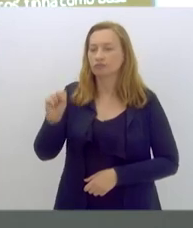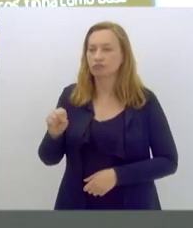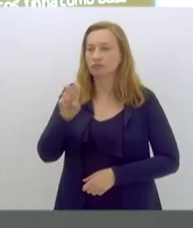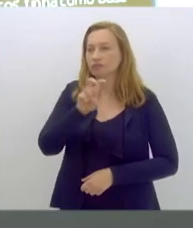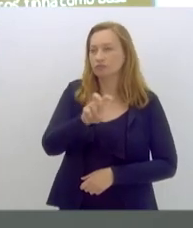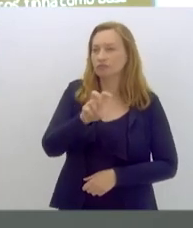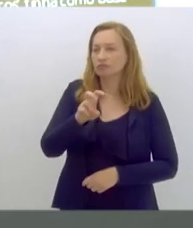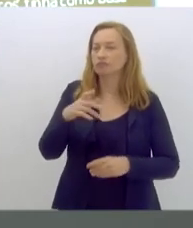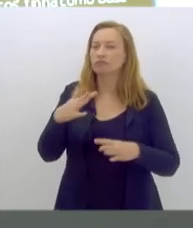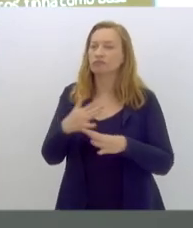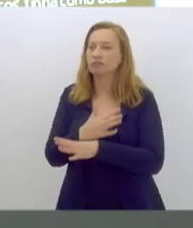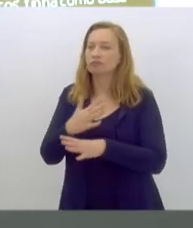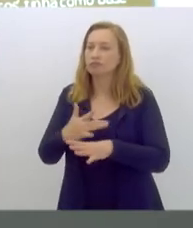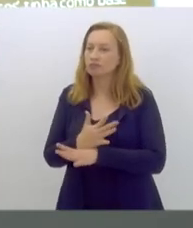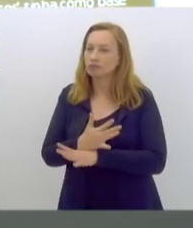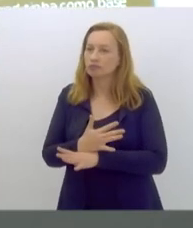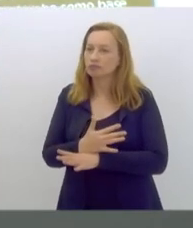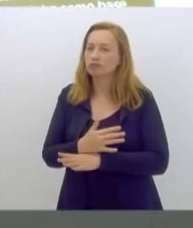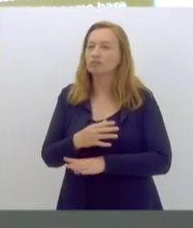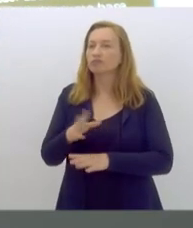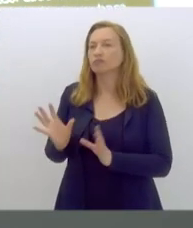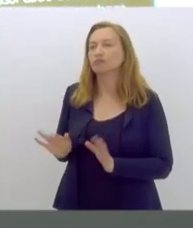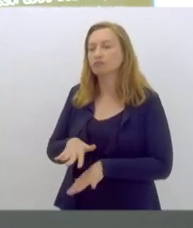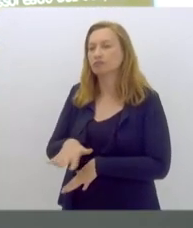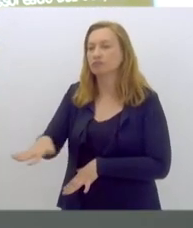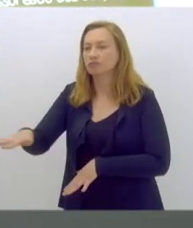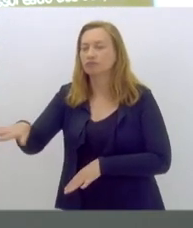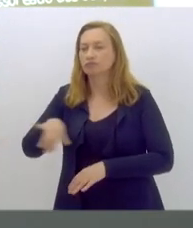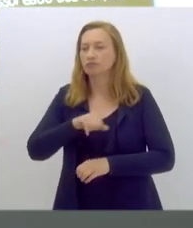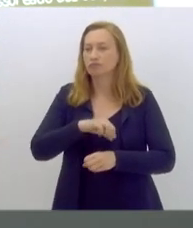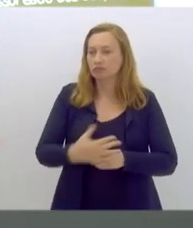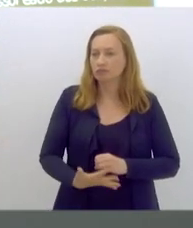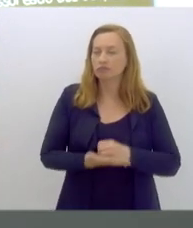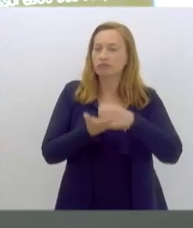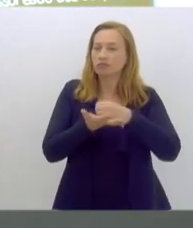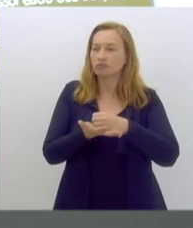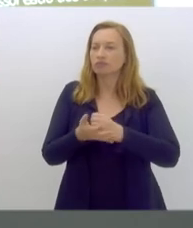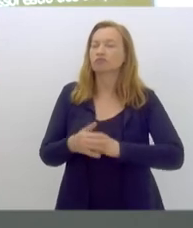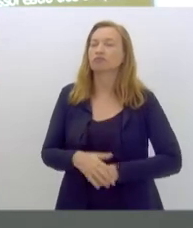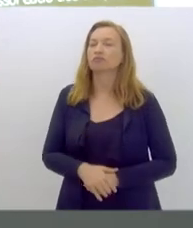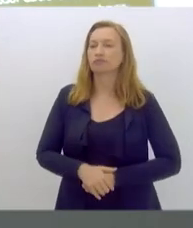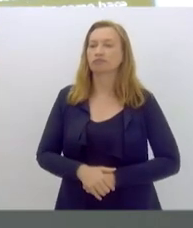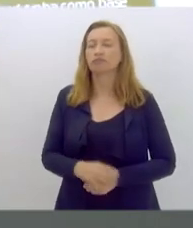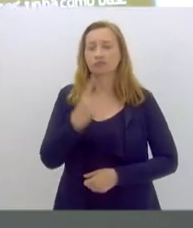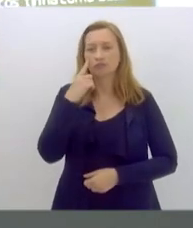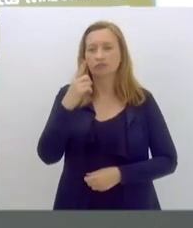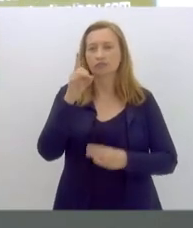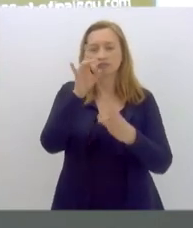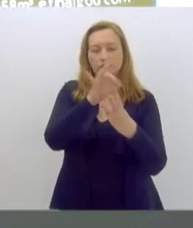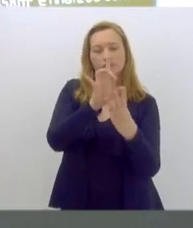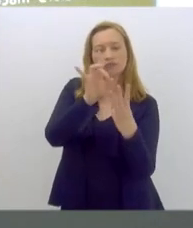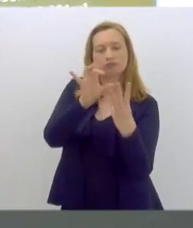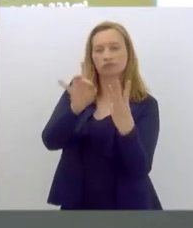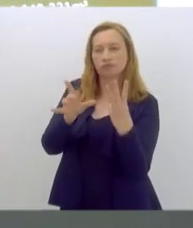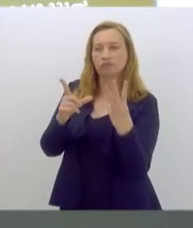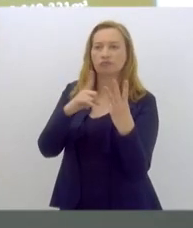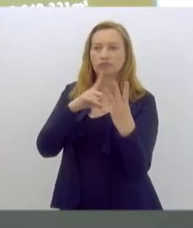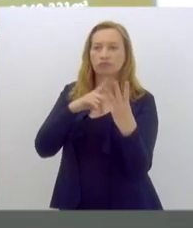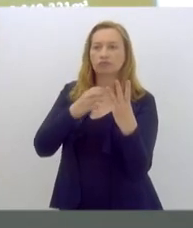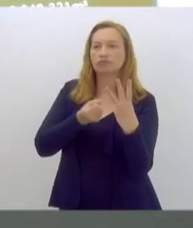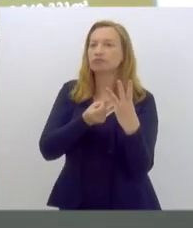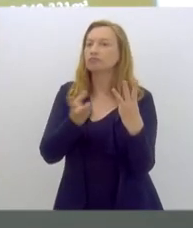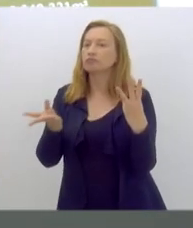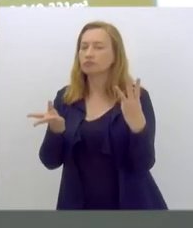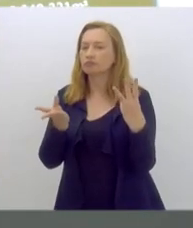de cidades e comunidades sustentáveis então a gente vê aqui que para cada DS a gente tem uma quantidade